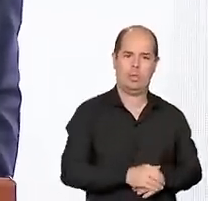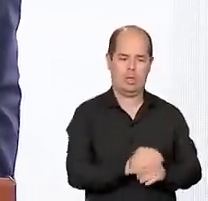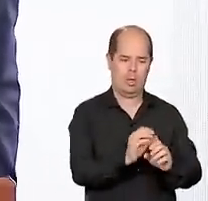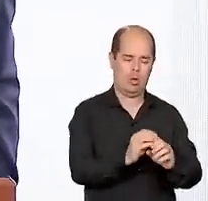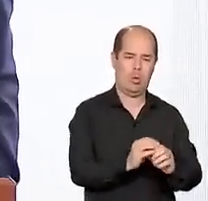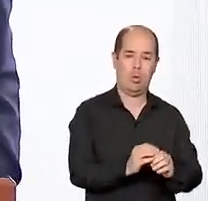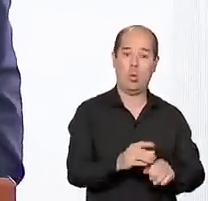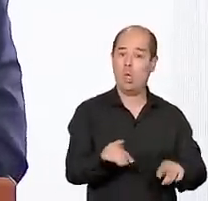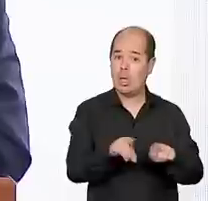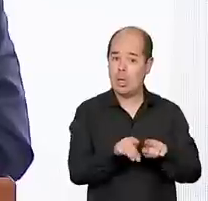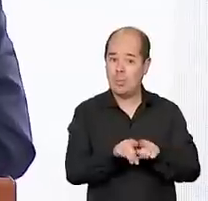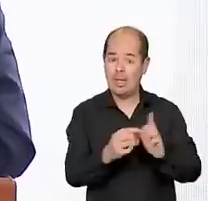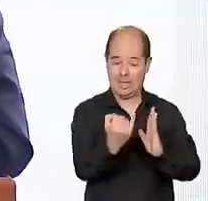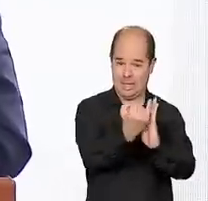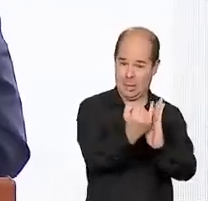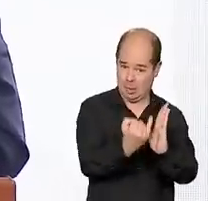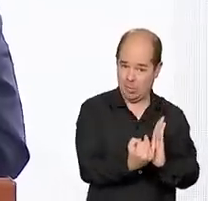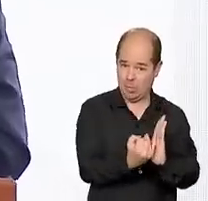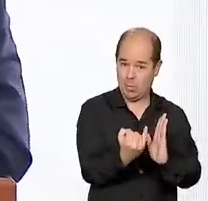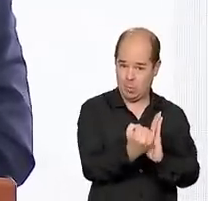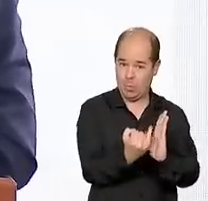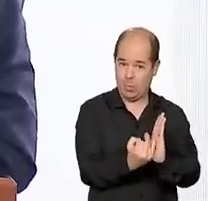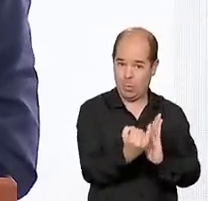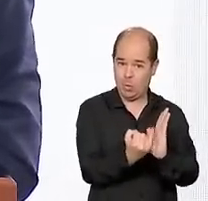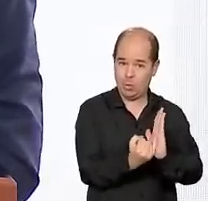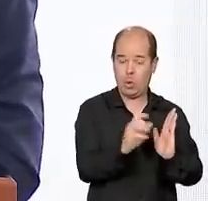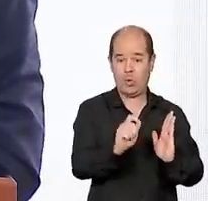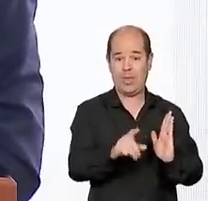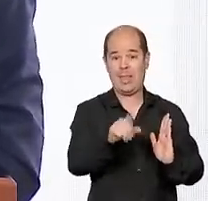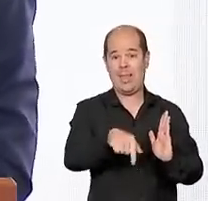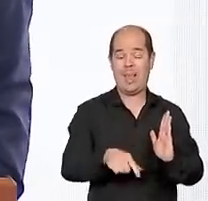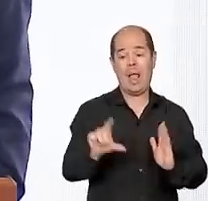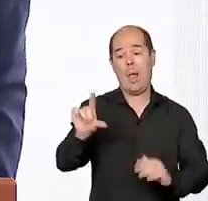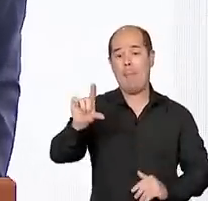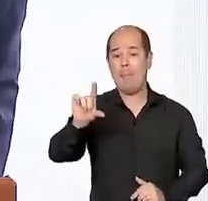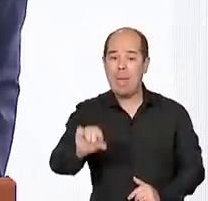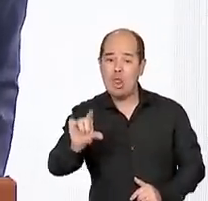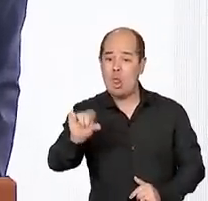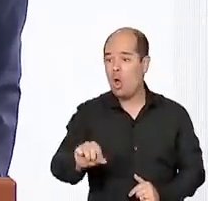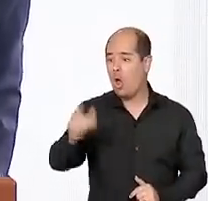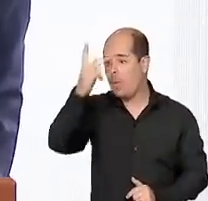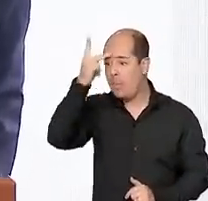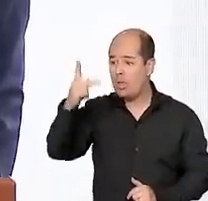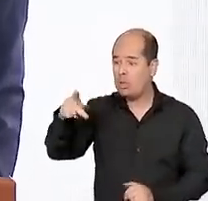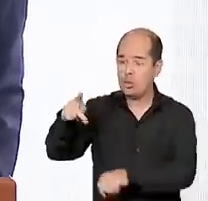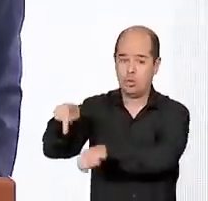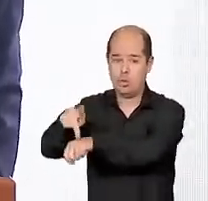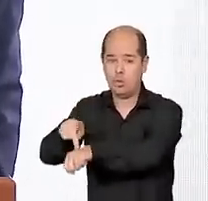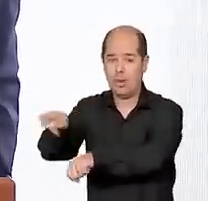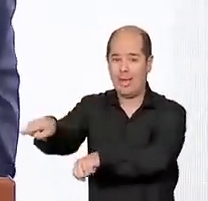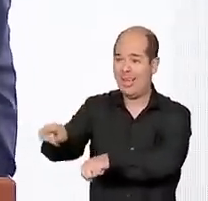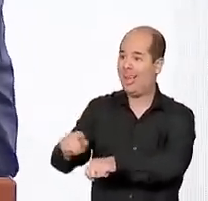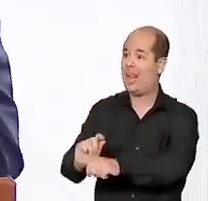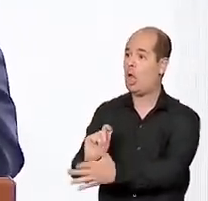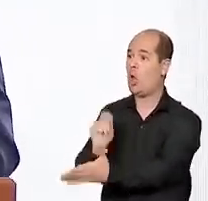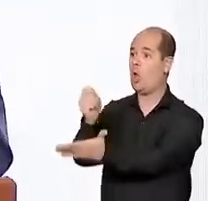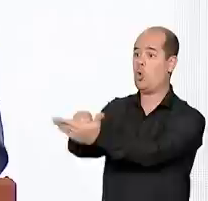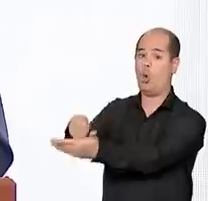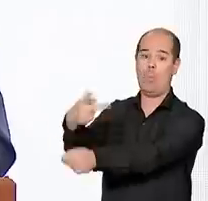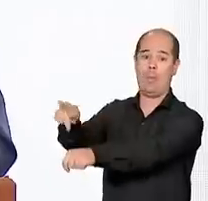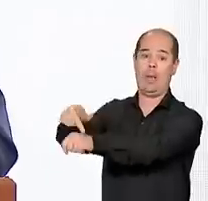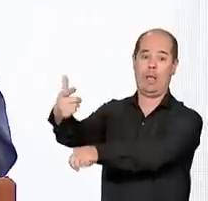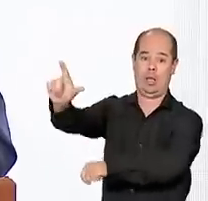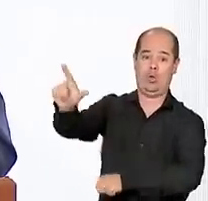estamos trabalhando junto. Às vezes o imposto é menor para quem importa do que para quem produz aqui dentro. Então, a gente